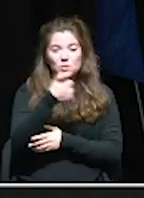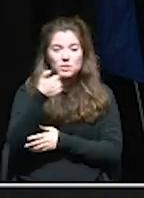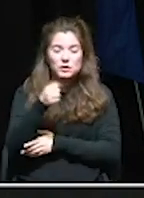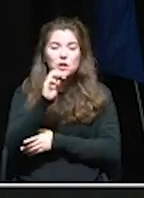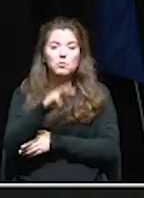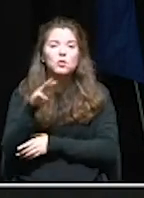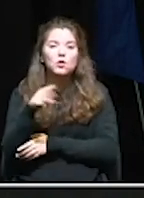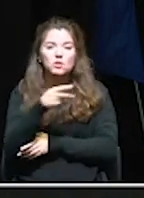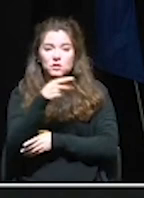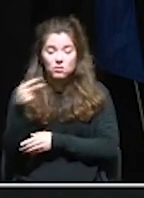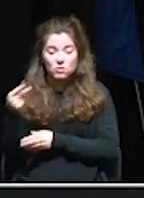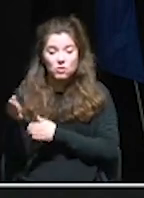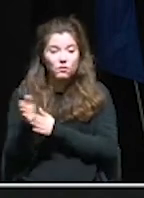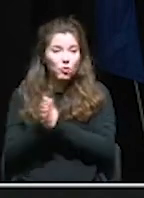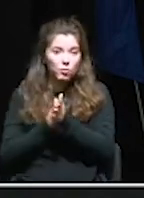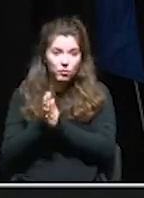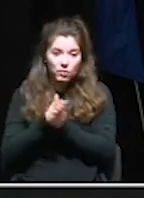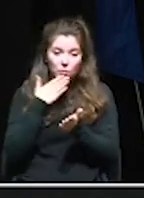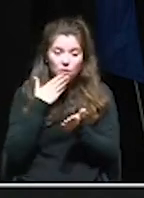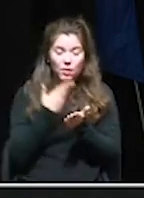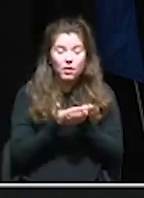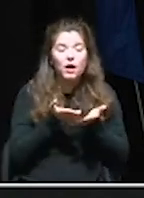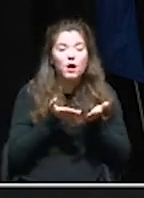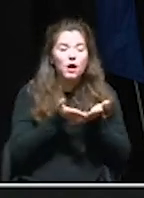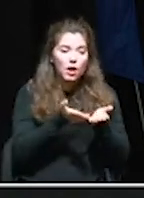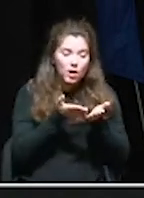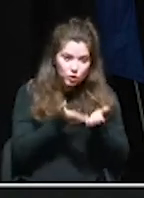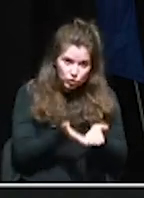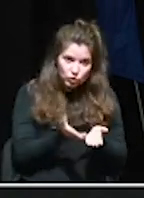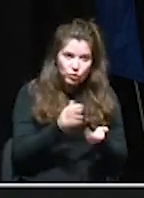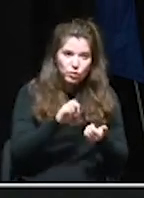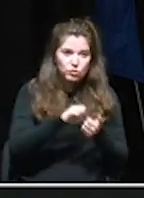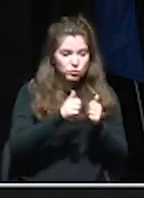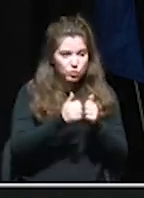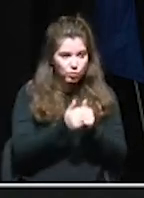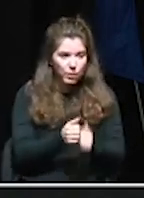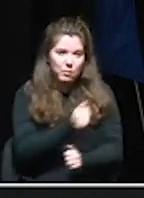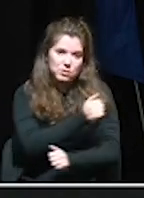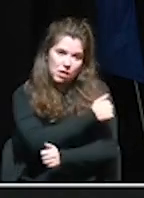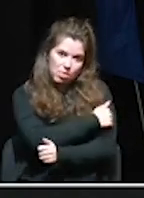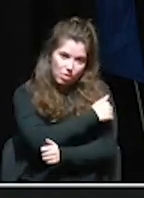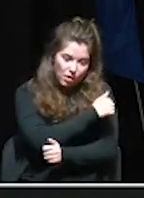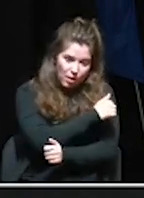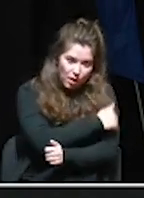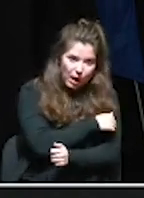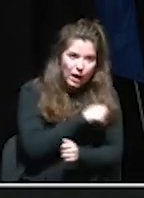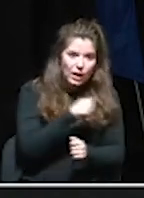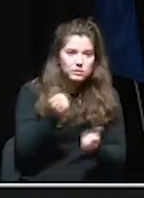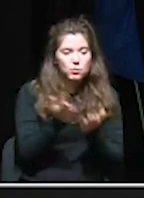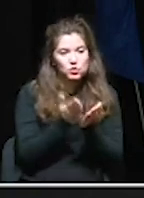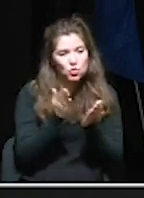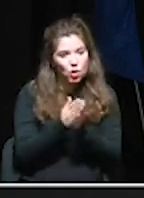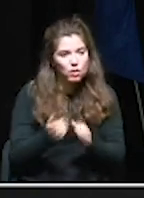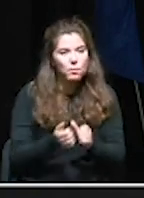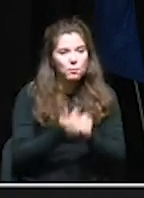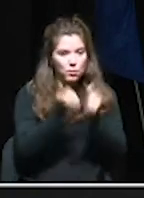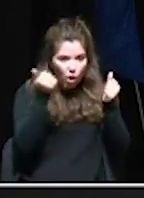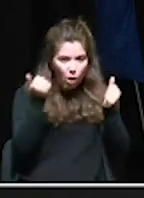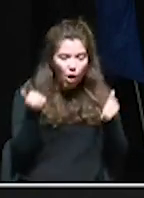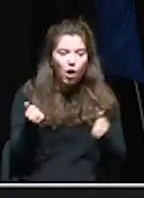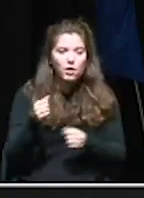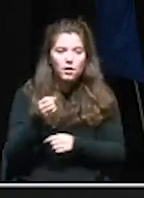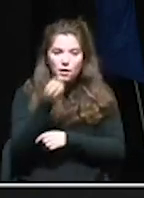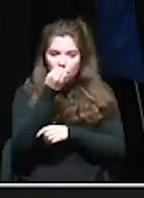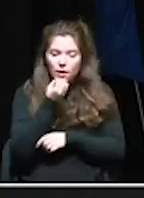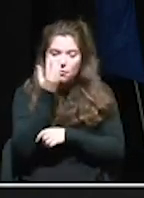de euros que não vão ser usados para ajudar as pessoas no drama da habitação, que não vão ser usadas na melhoria das escolas, em parques infantis,